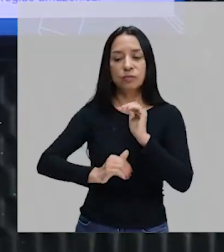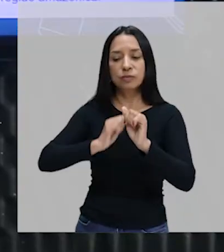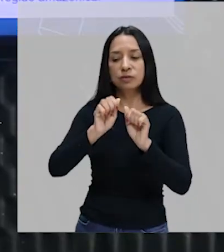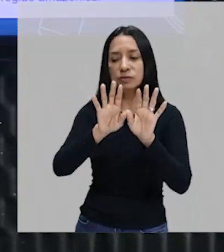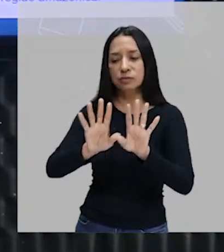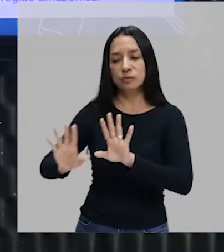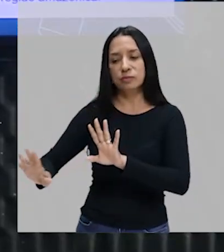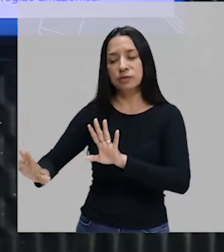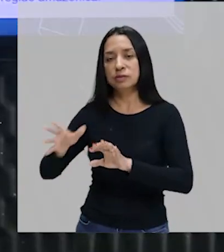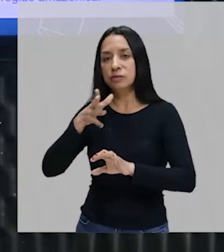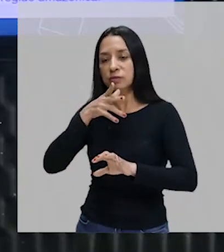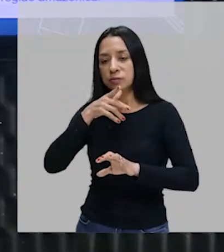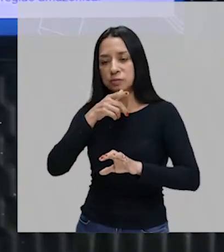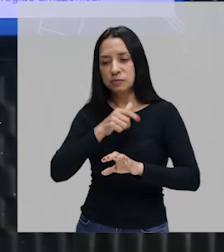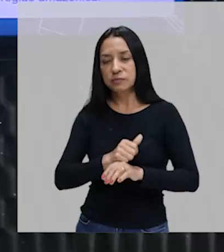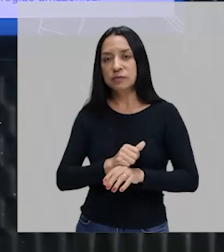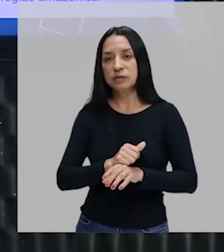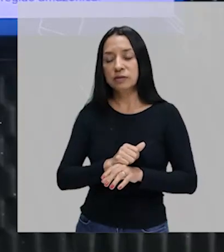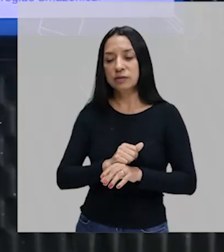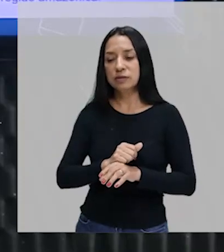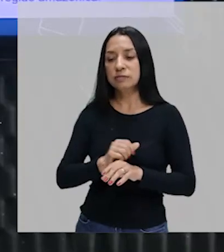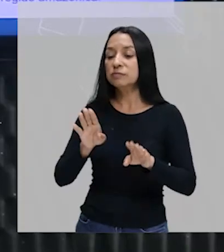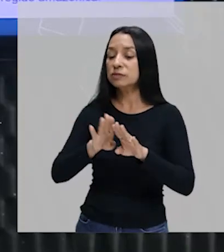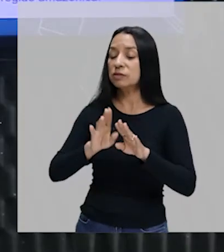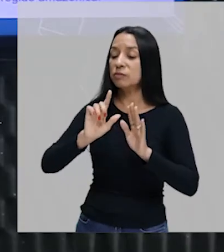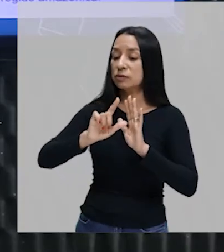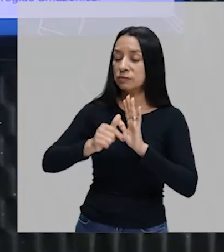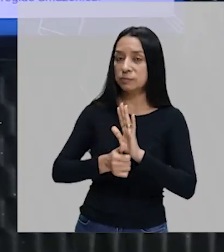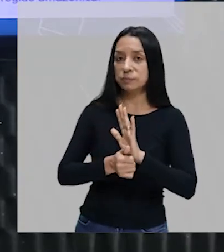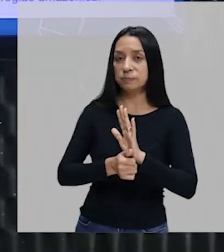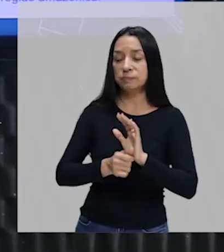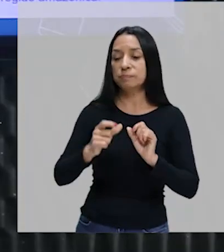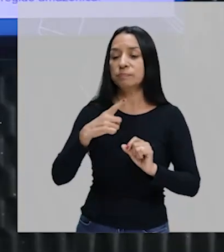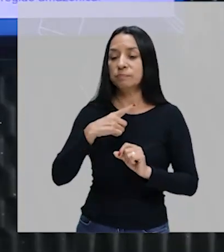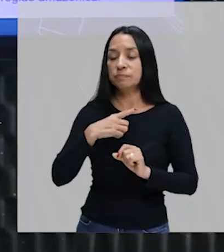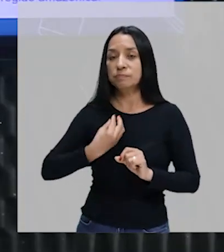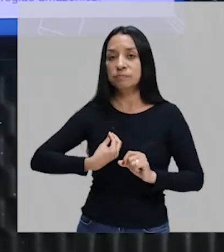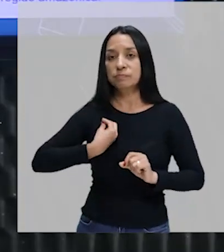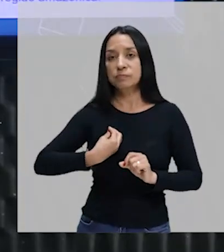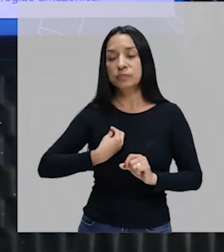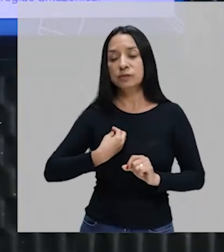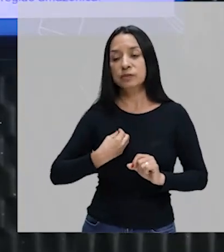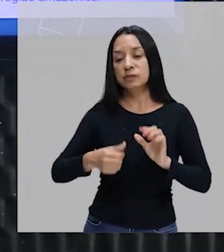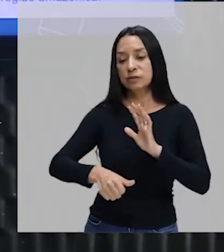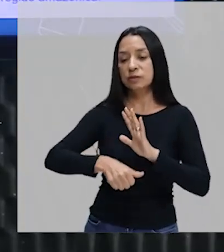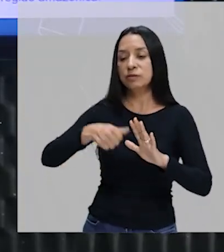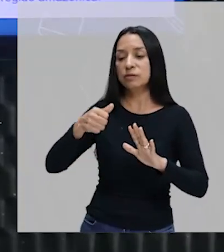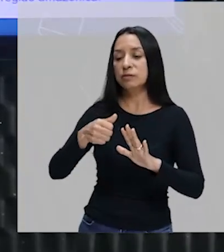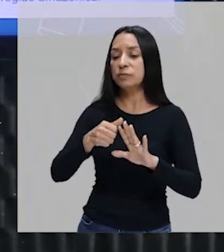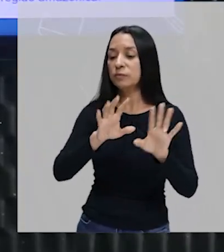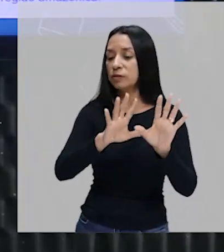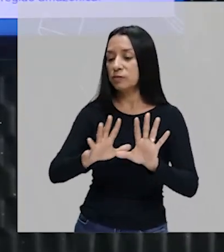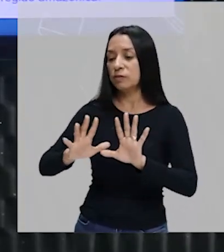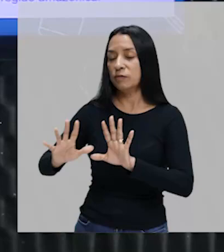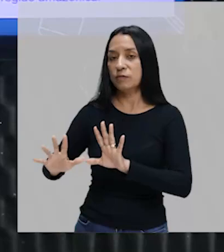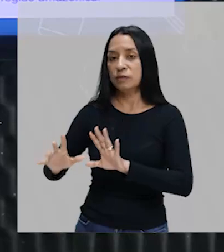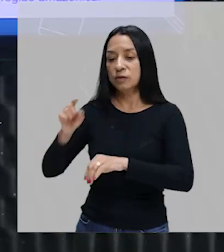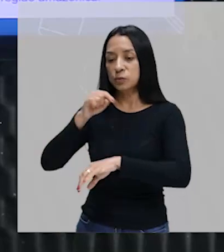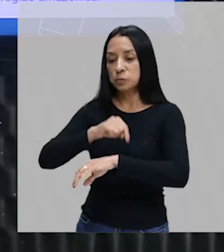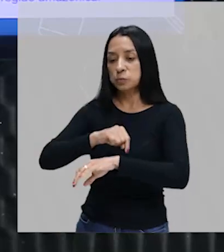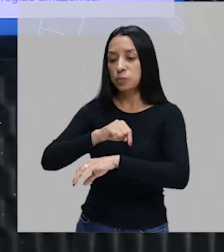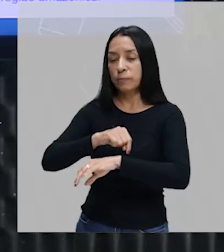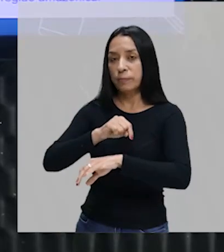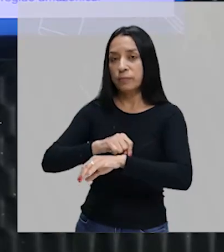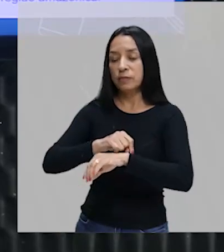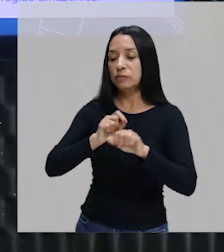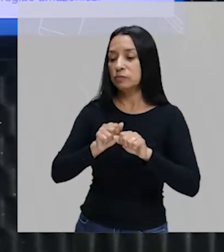lento, é um processo tardio, que tem a presença de uma primeira frente de colonização aí,